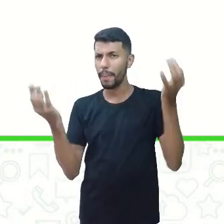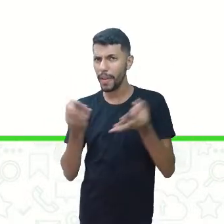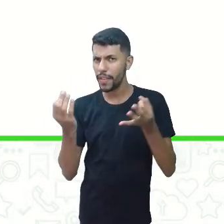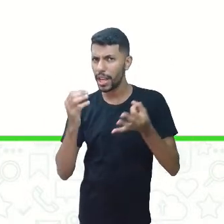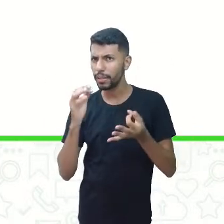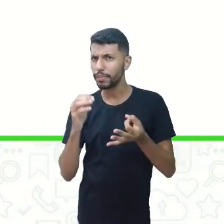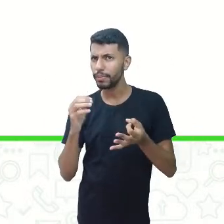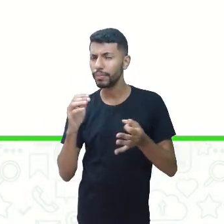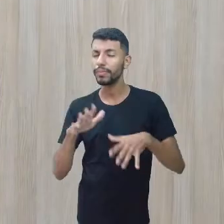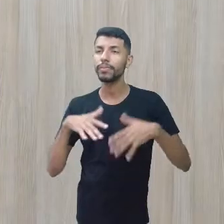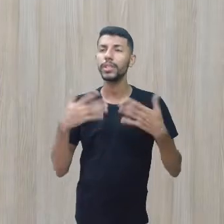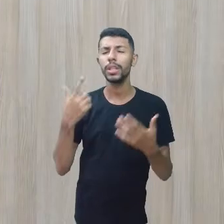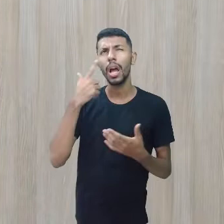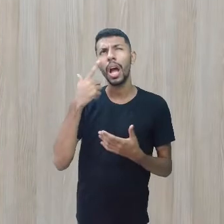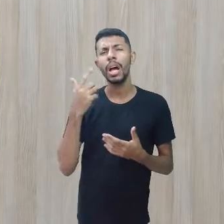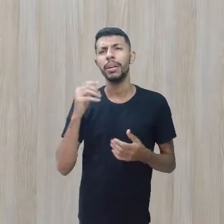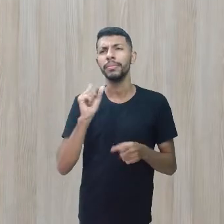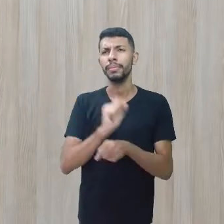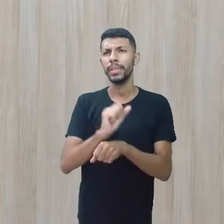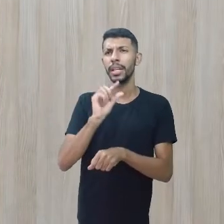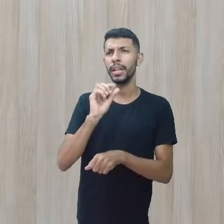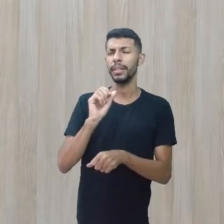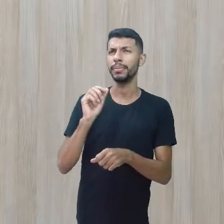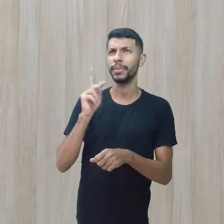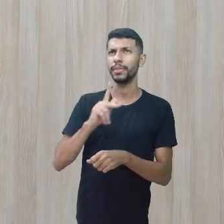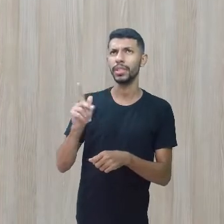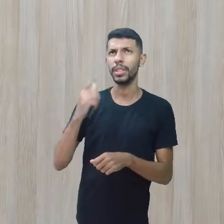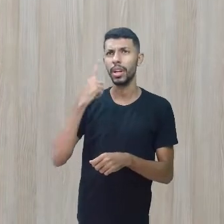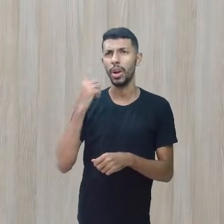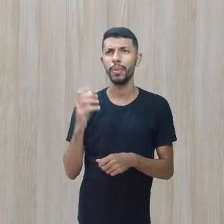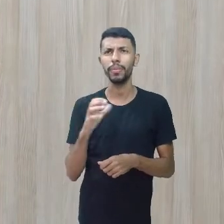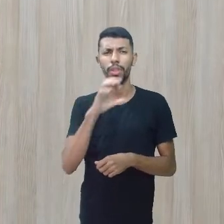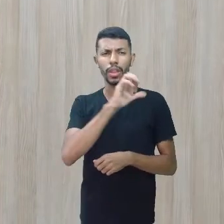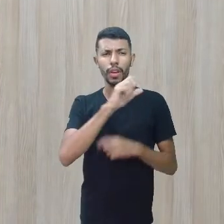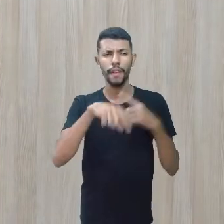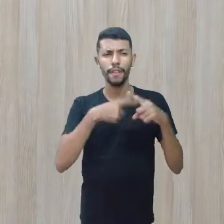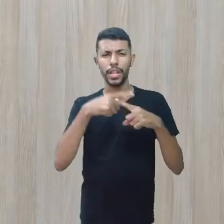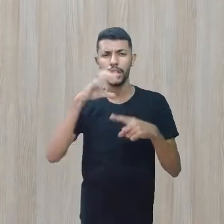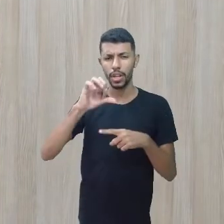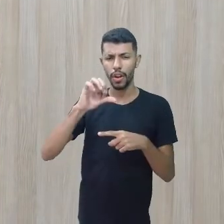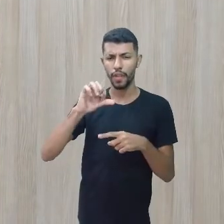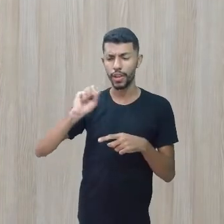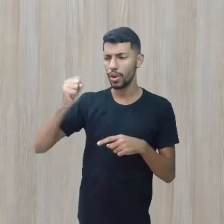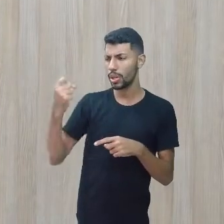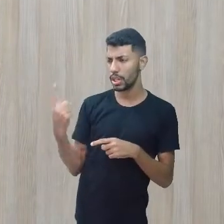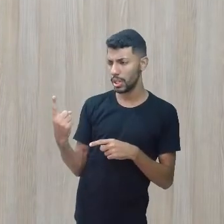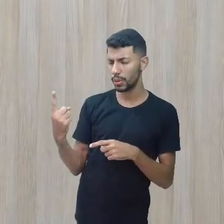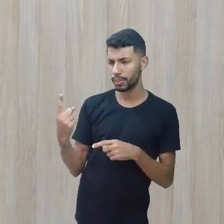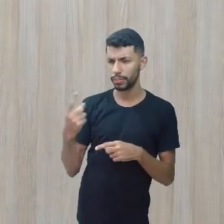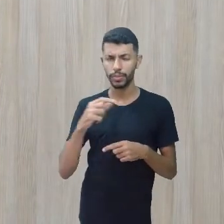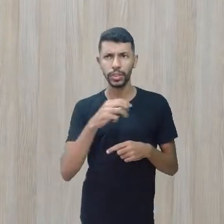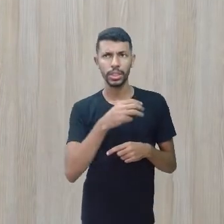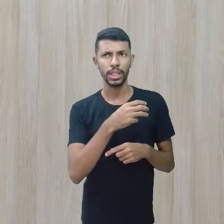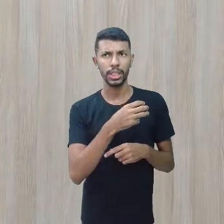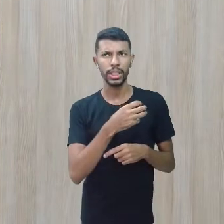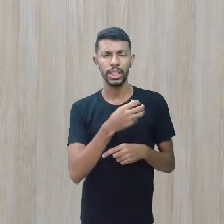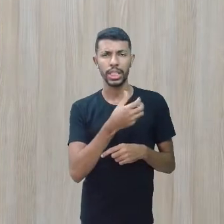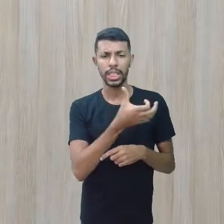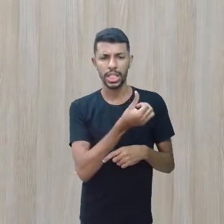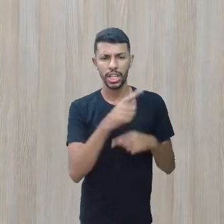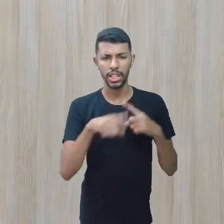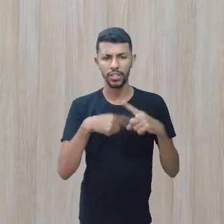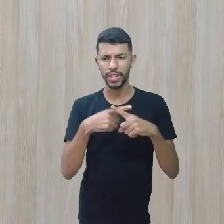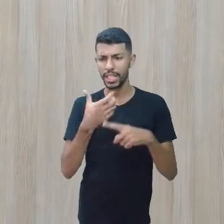9 vezes 9, 81. 81 é um quadrado perfeito. 36 é um quadrado perfeito porque 6 vezes 6 é 36.